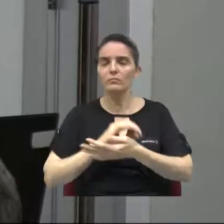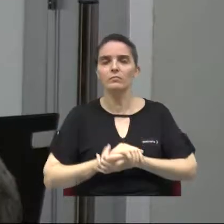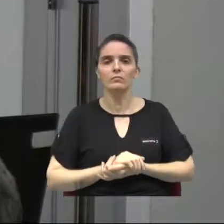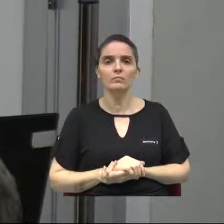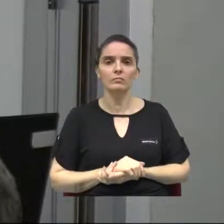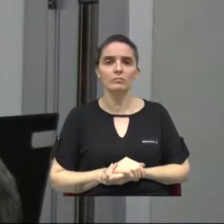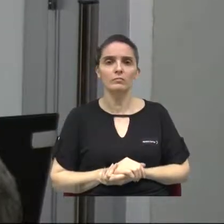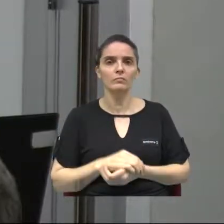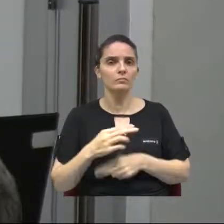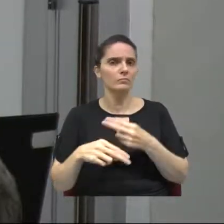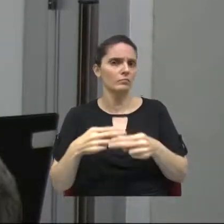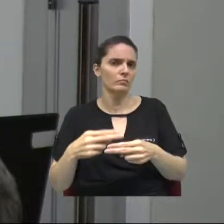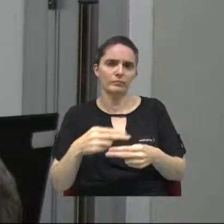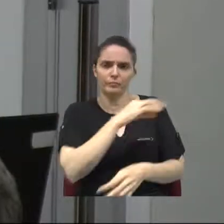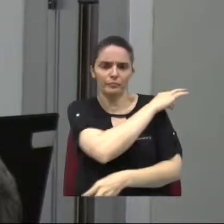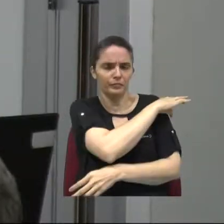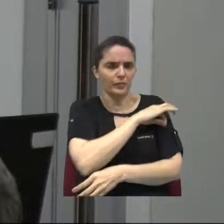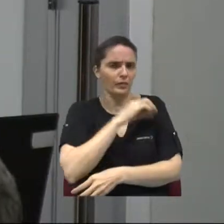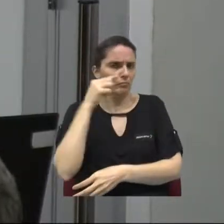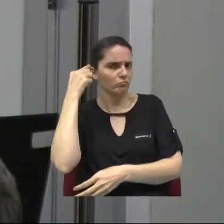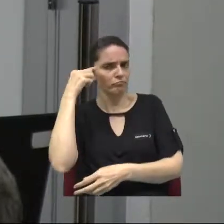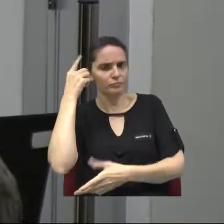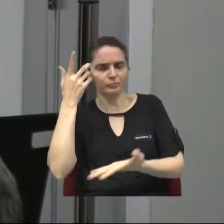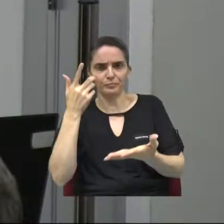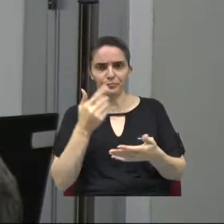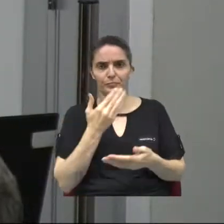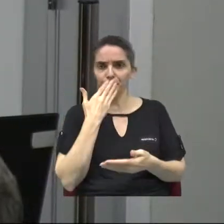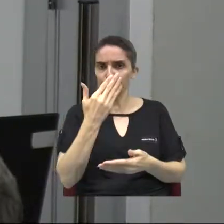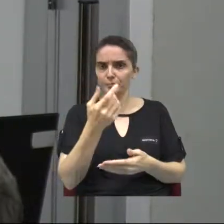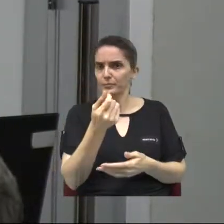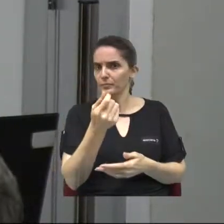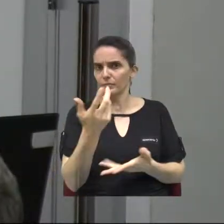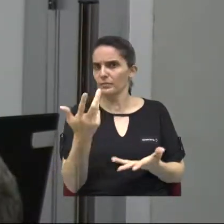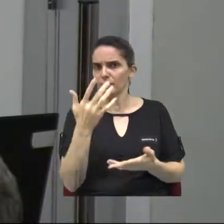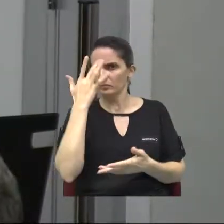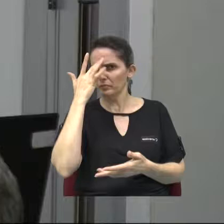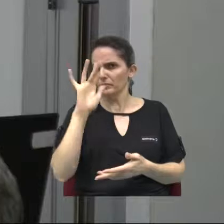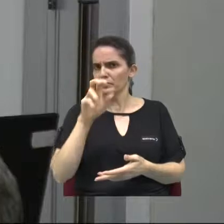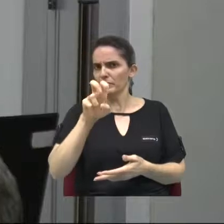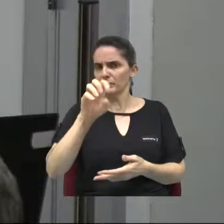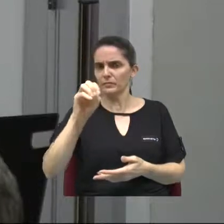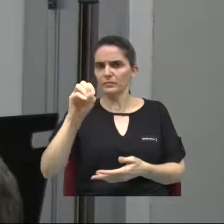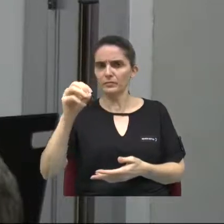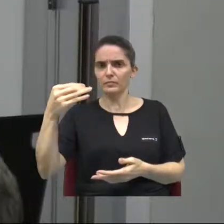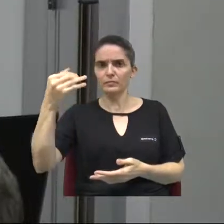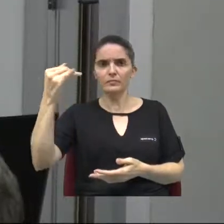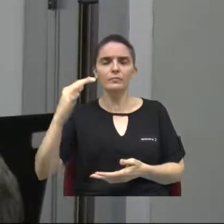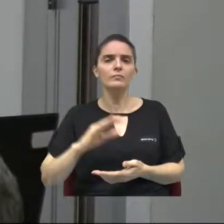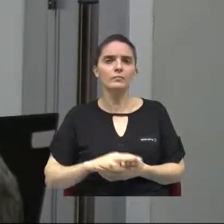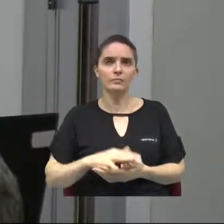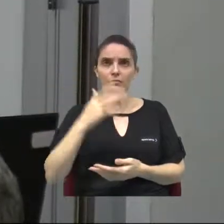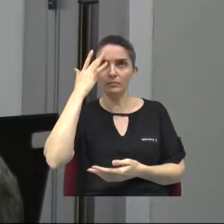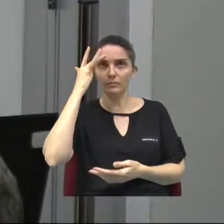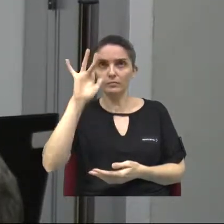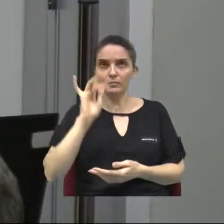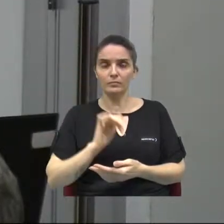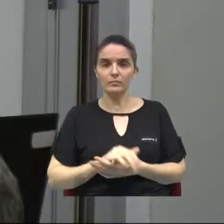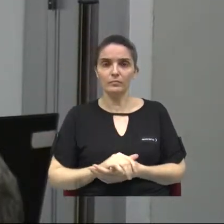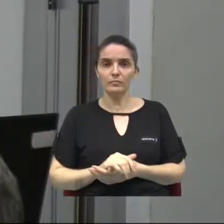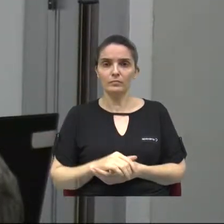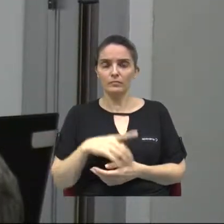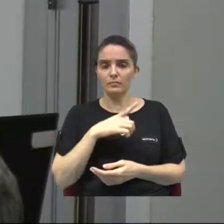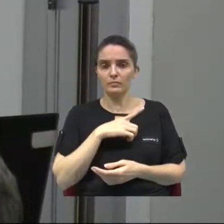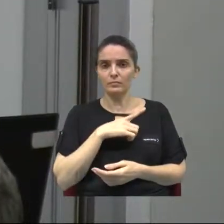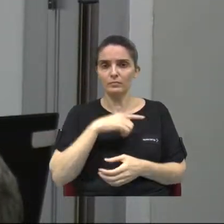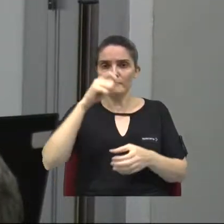o prefeito não seria maluco de fazer uma dívida, eu nem sei quais essas dívidas de 50 milhões que foi citada aí, seria Nós temos a capacidade